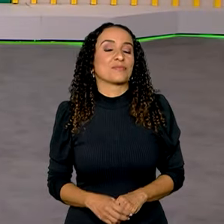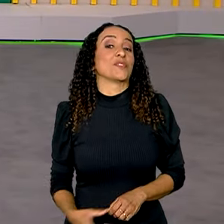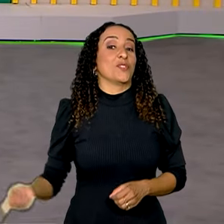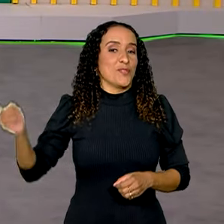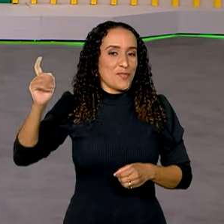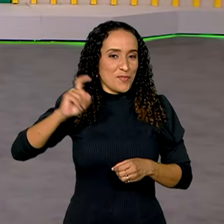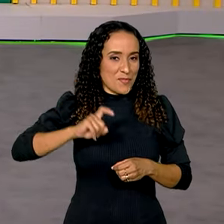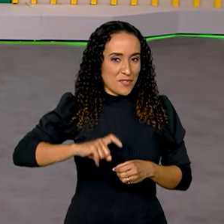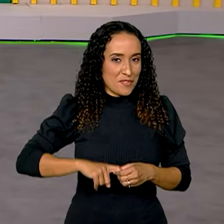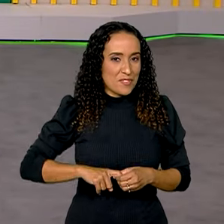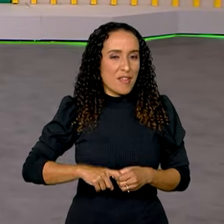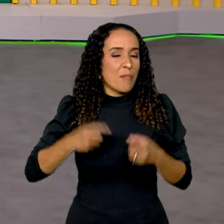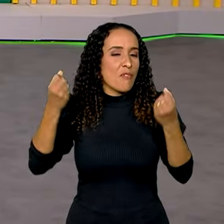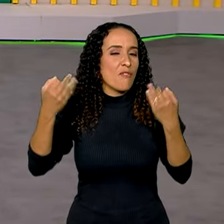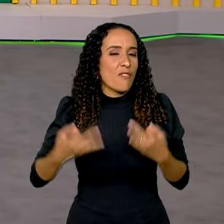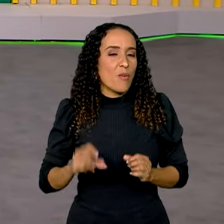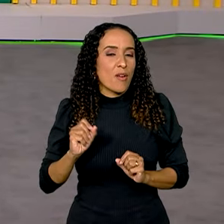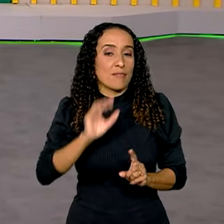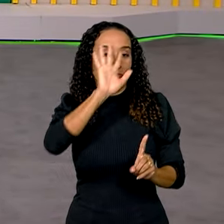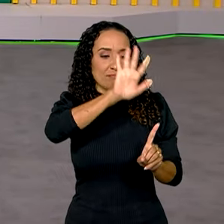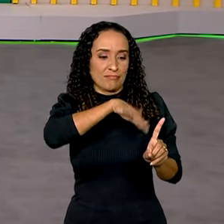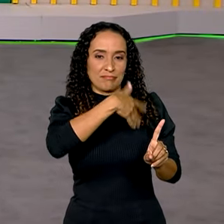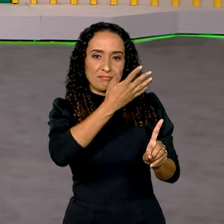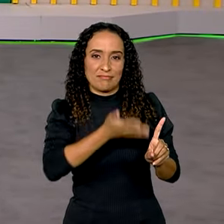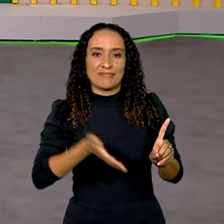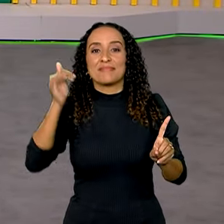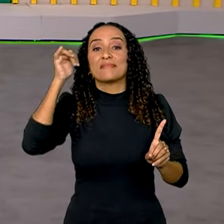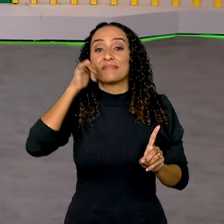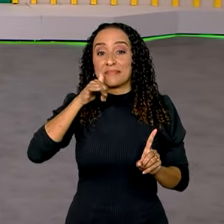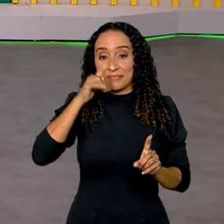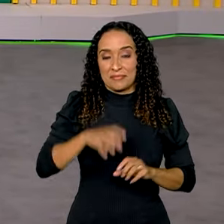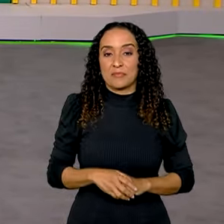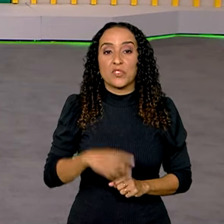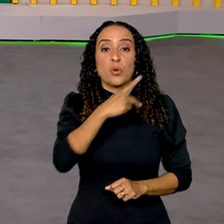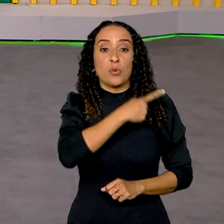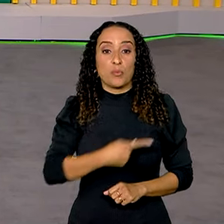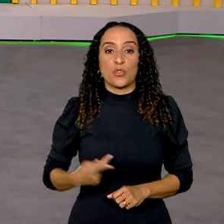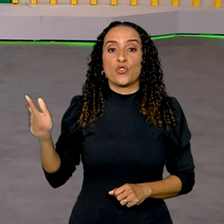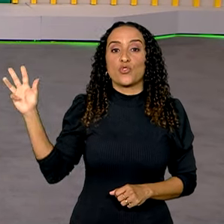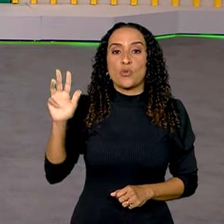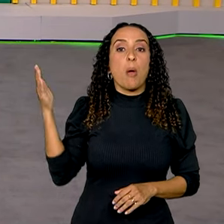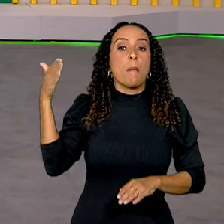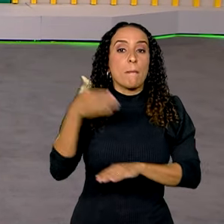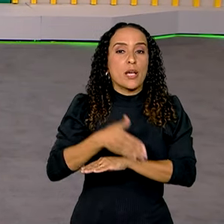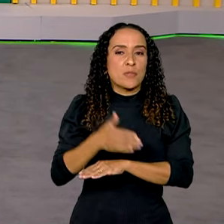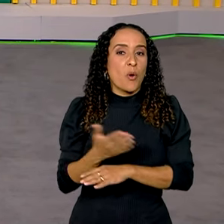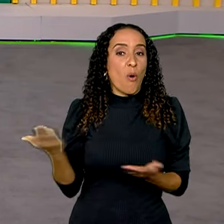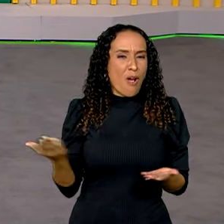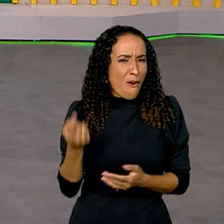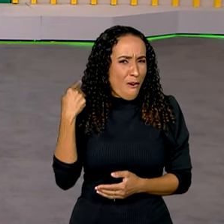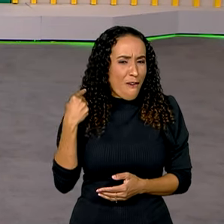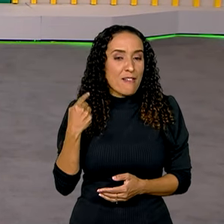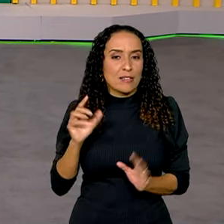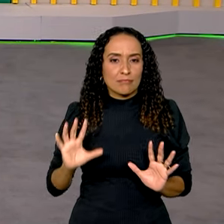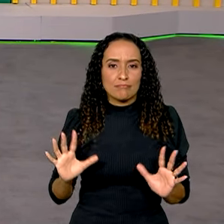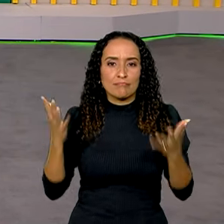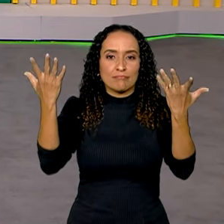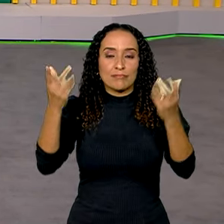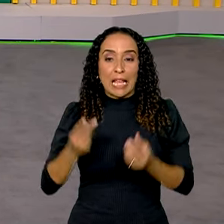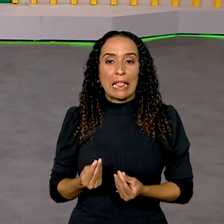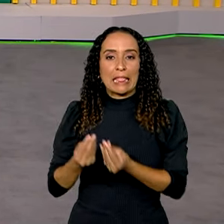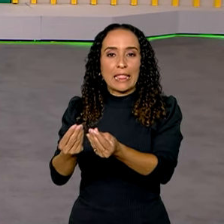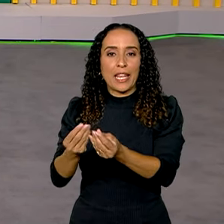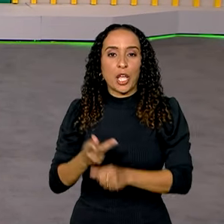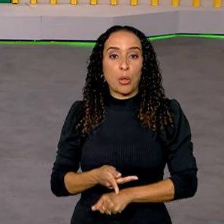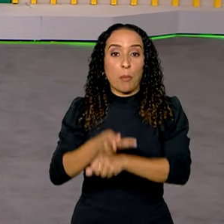Estamos de volta para falar de homenagem às mulheres. O presidente Lula participou há pouco da cerimônia de entrega do